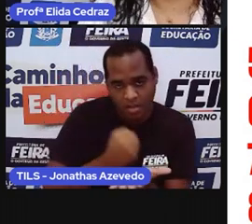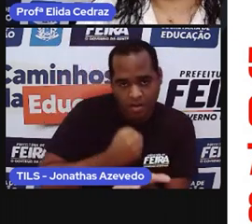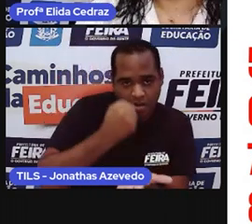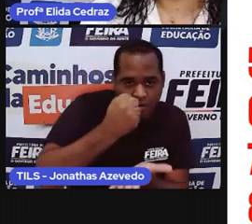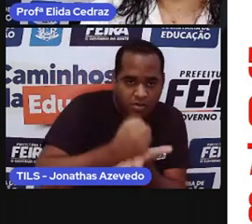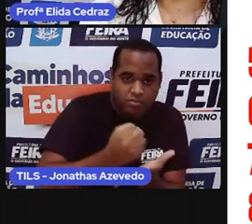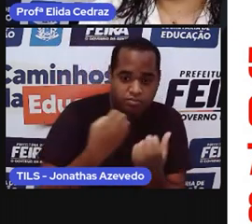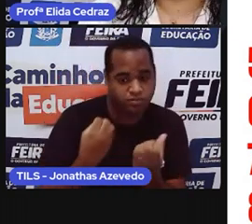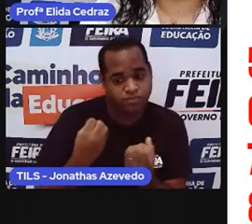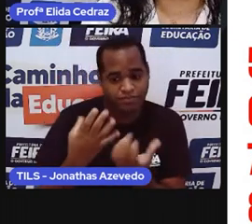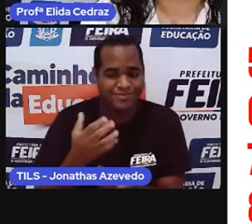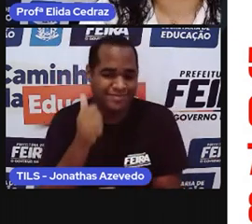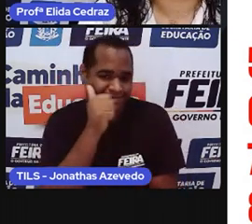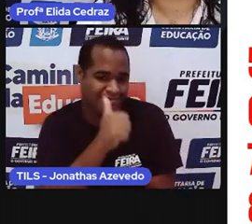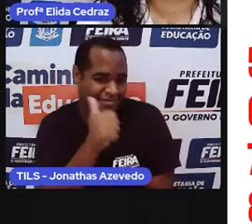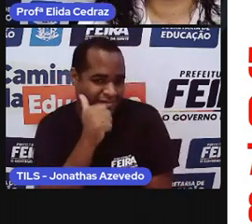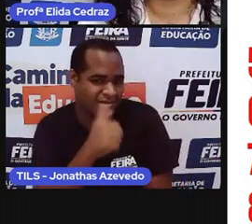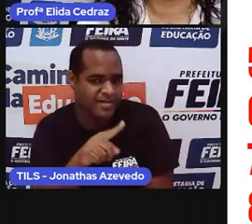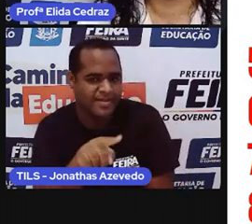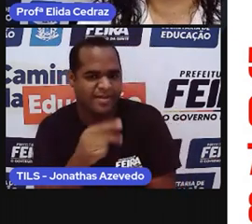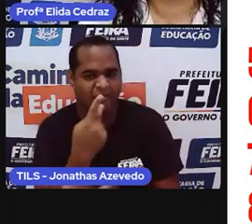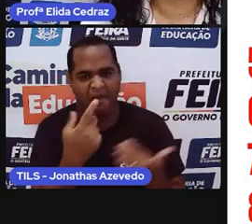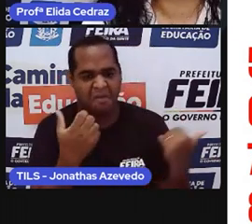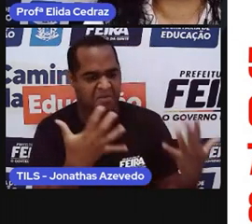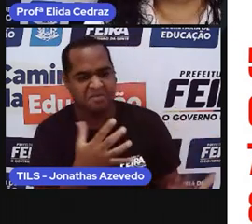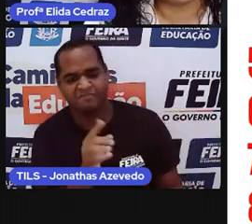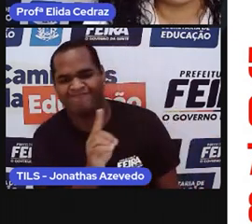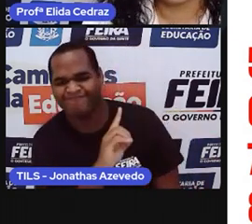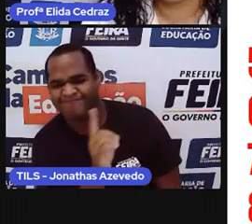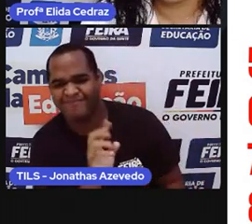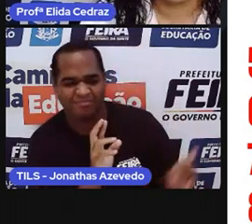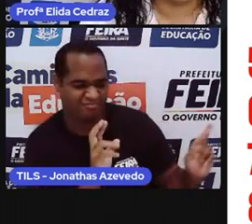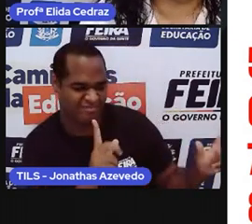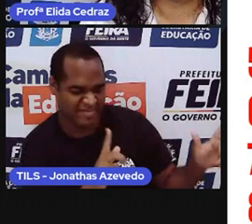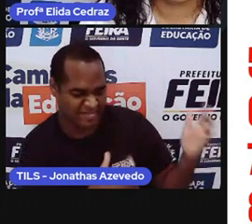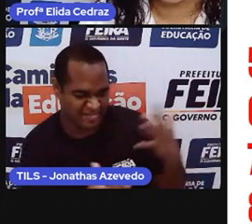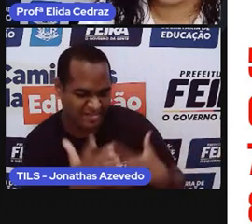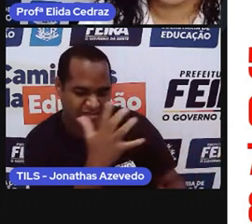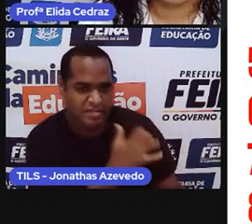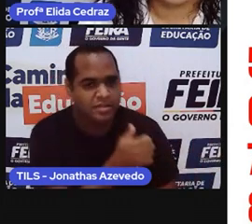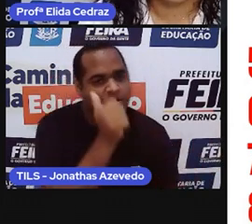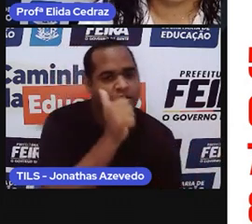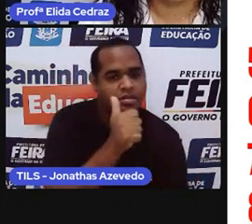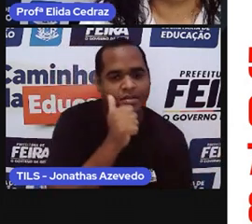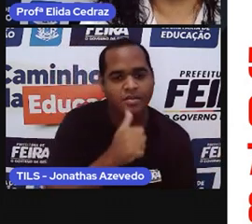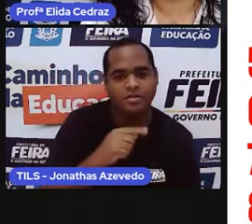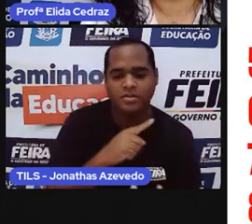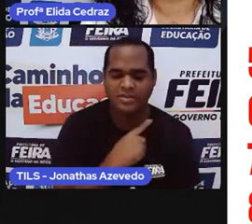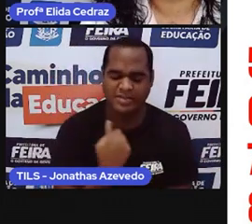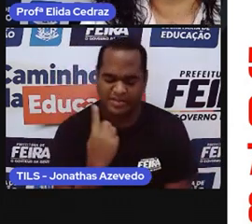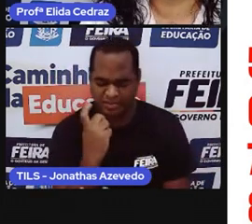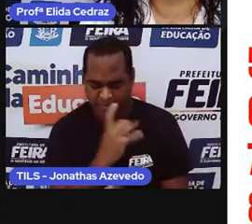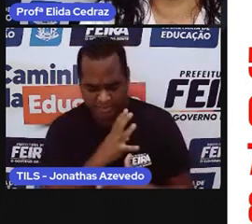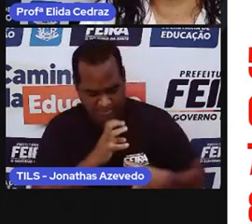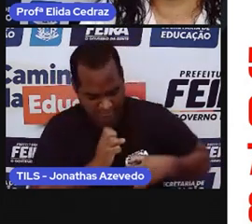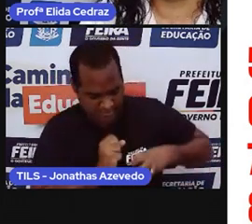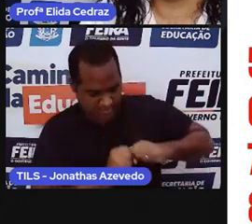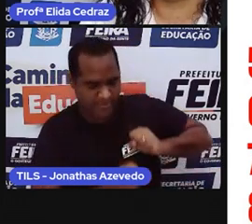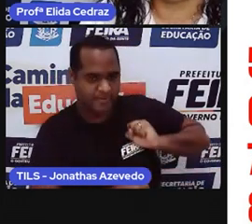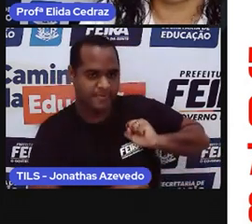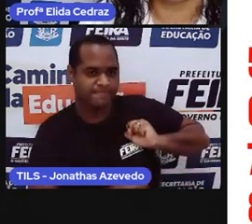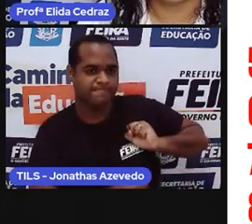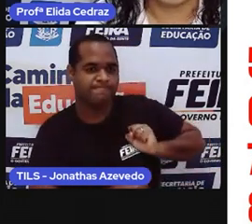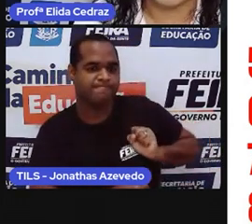menina, tratarei dos papéis, ó menina. Se ele disser que não, ó menina, morrerei